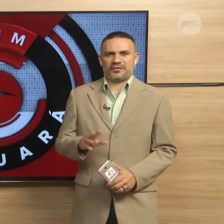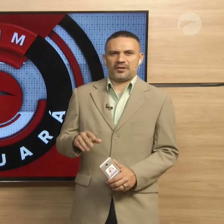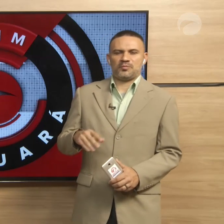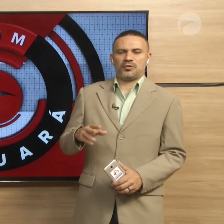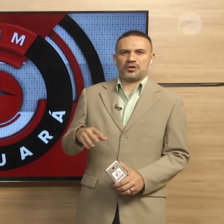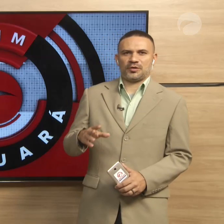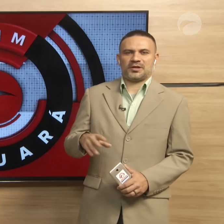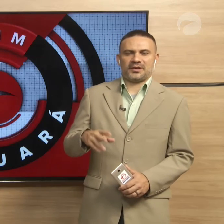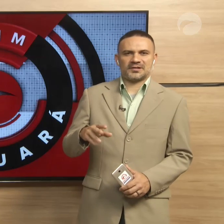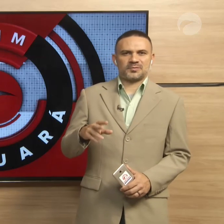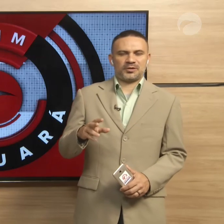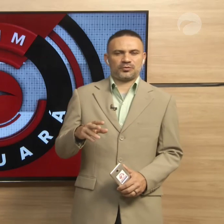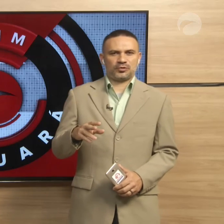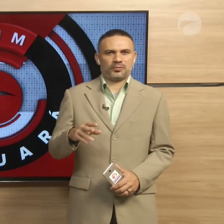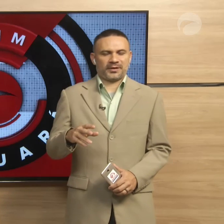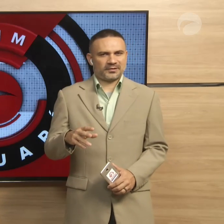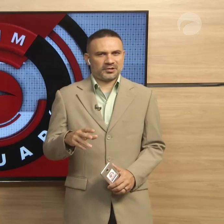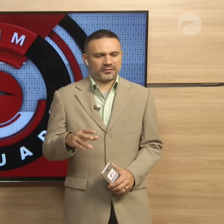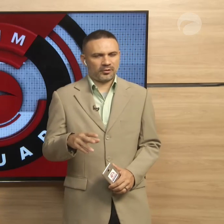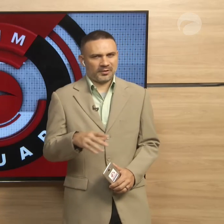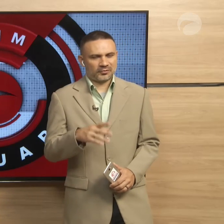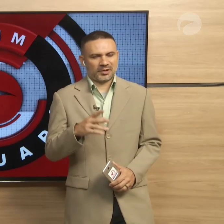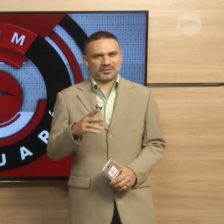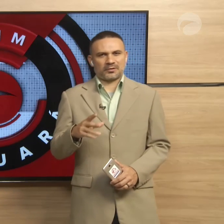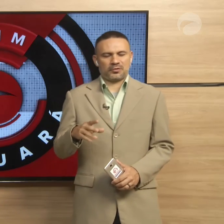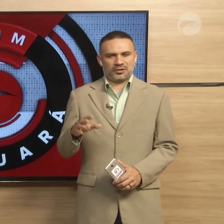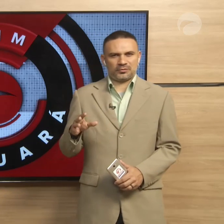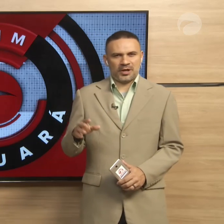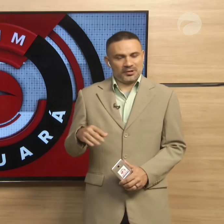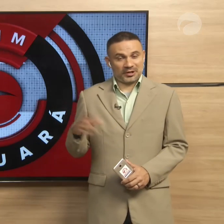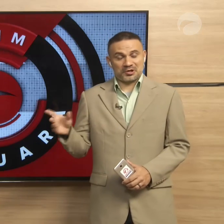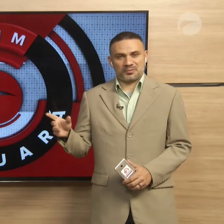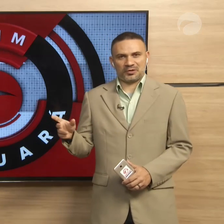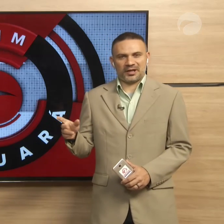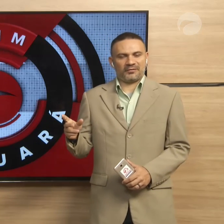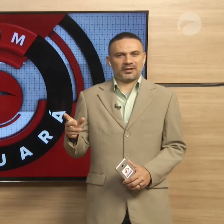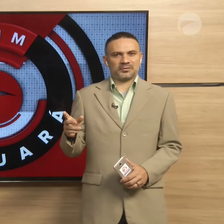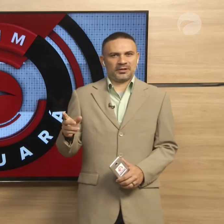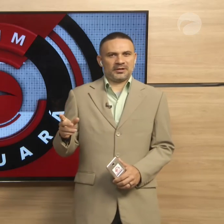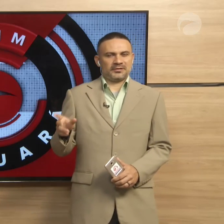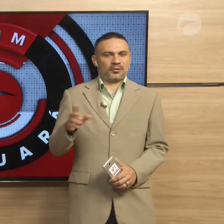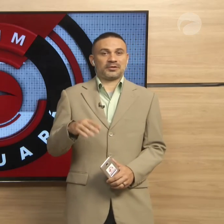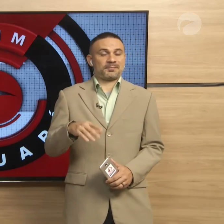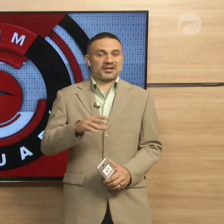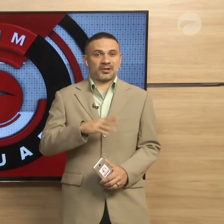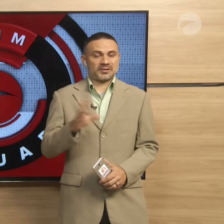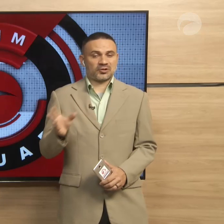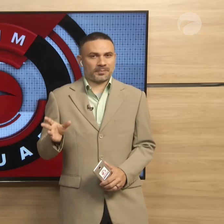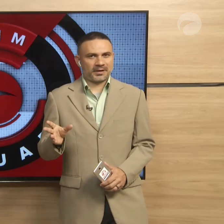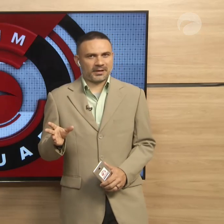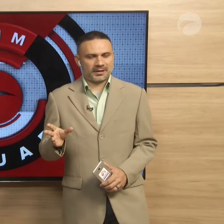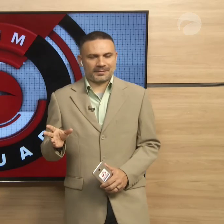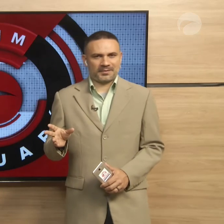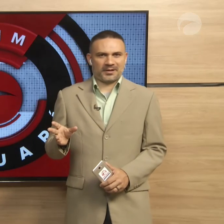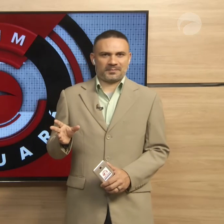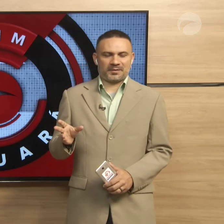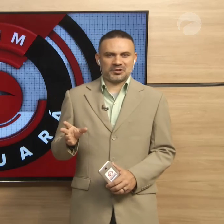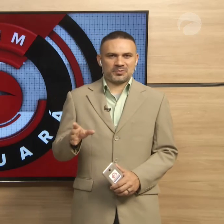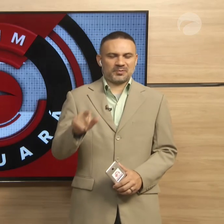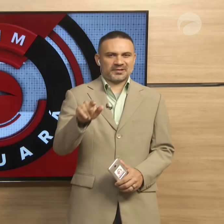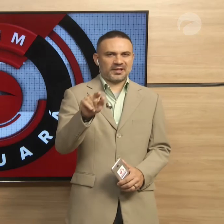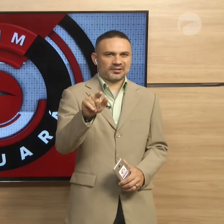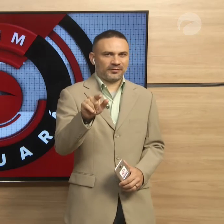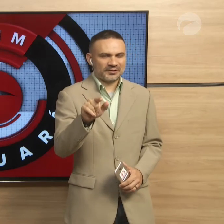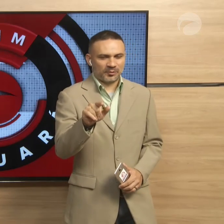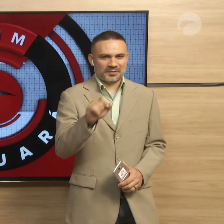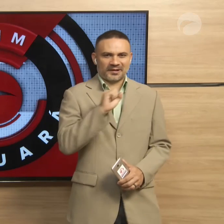Eu ia falar um pouquinho aqui a respeito do que o presidente falou, mas o tempo está corrido, tenho que ir para o intervalo, voltar praticamente só para me